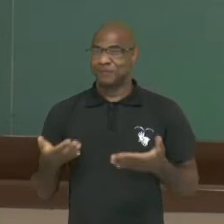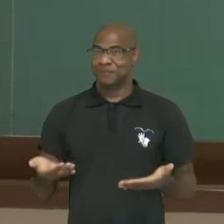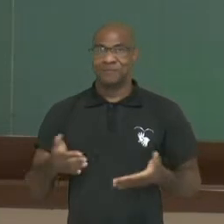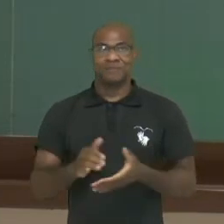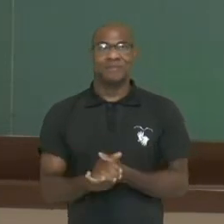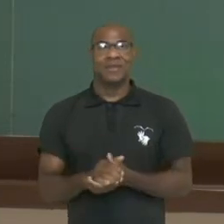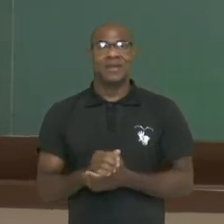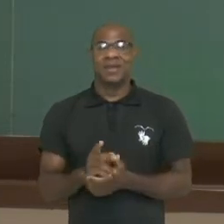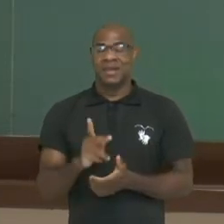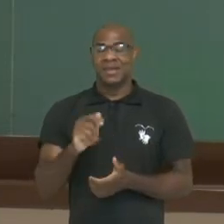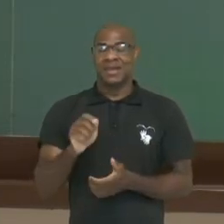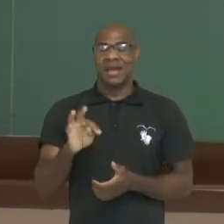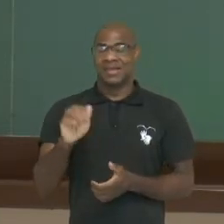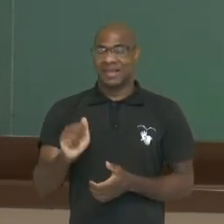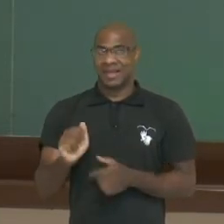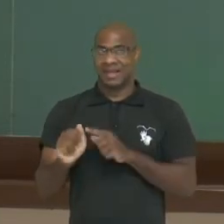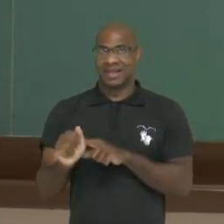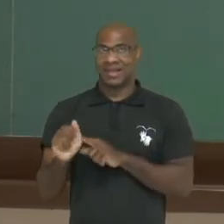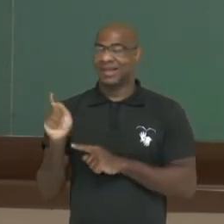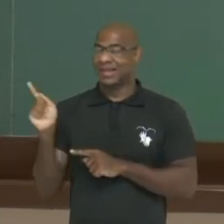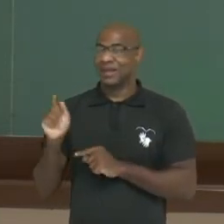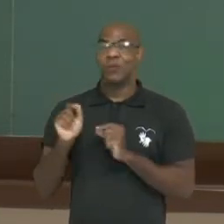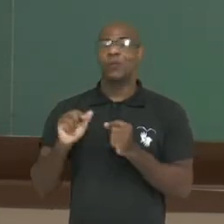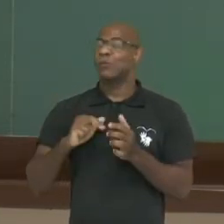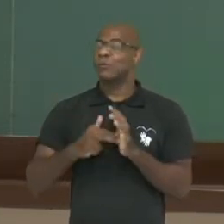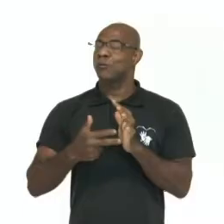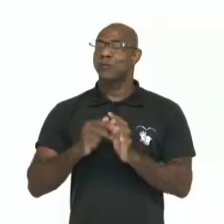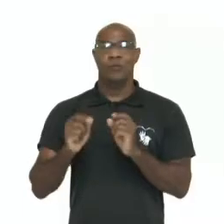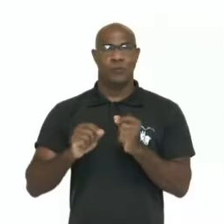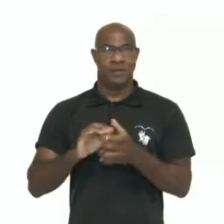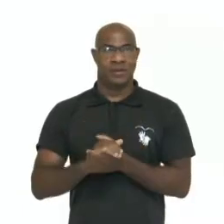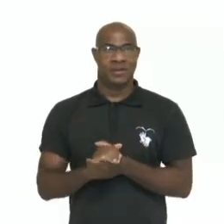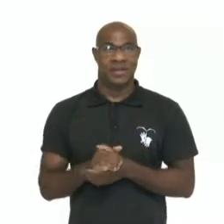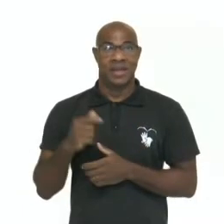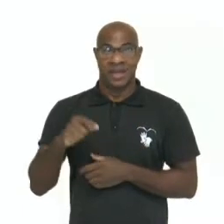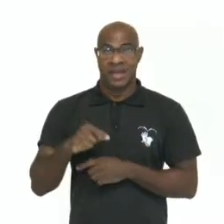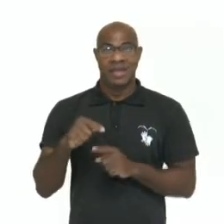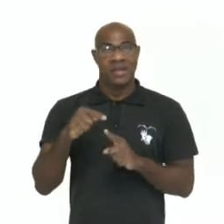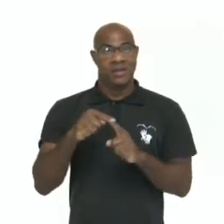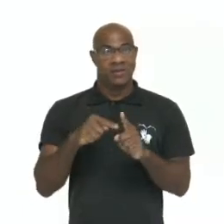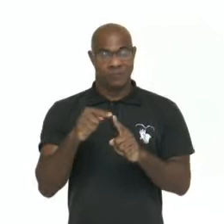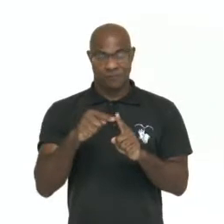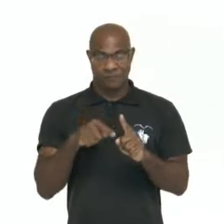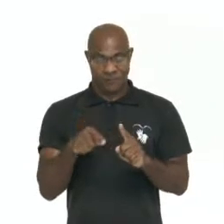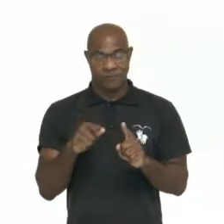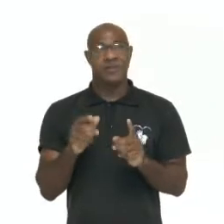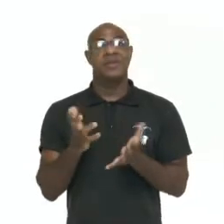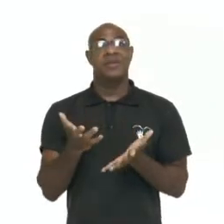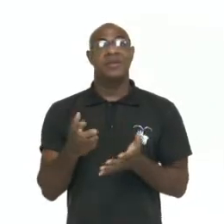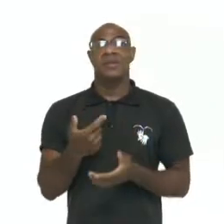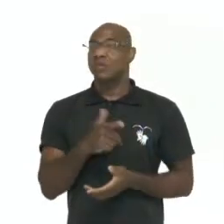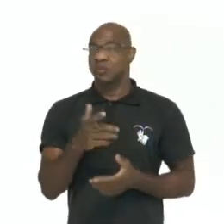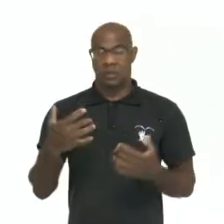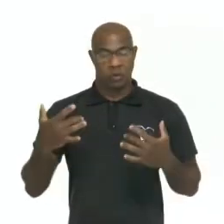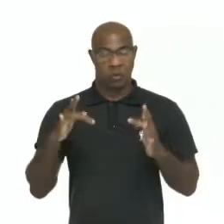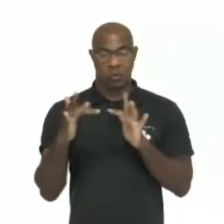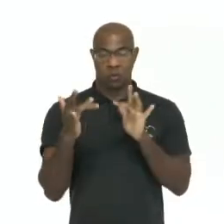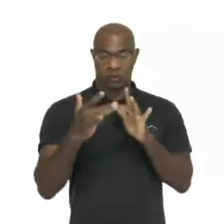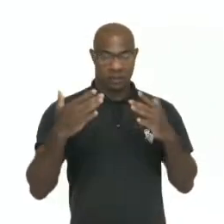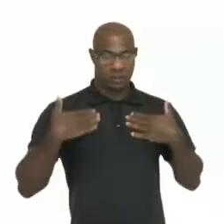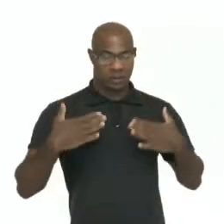O Kata, vamos conhecer um pouquinho sobre o Kata. Nesta modalidade não há contato